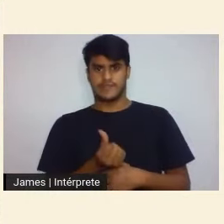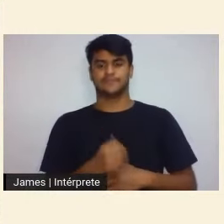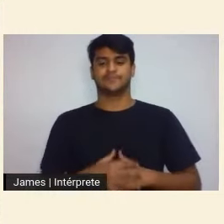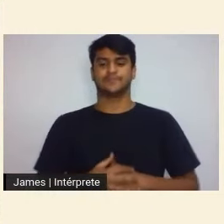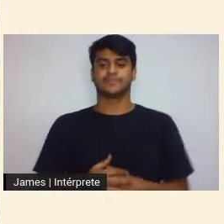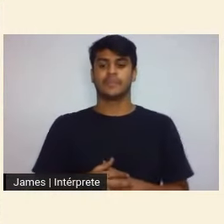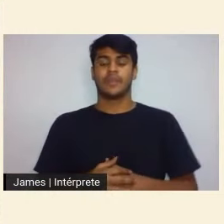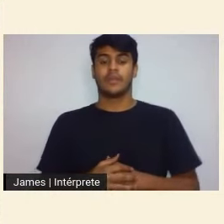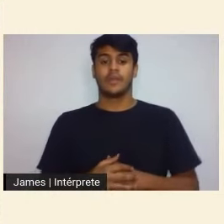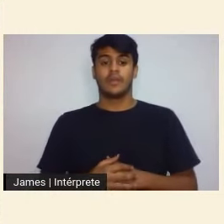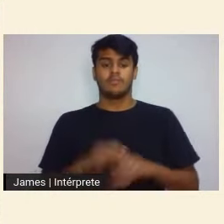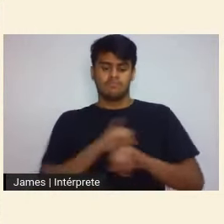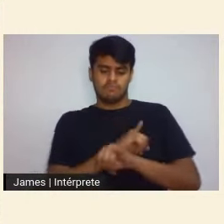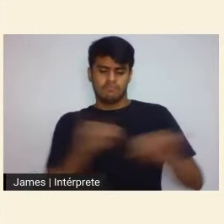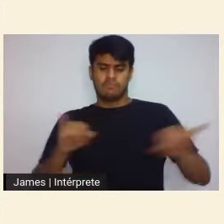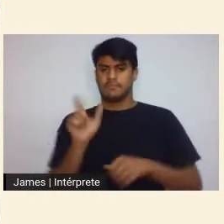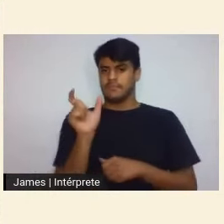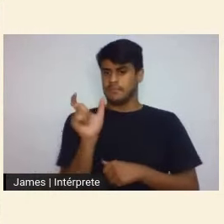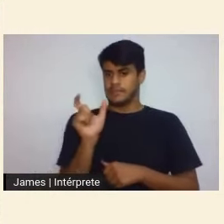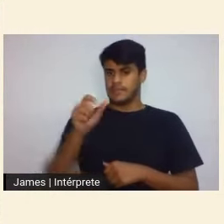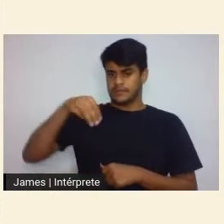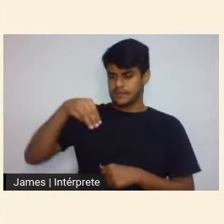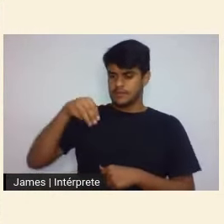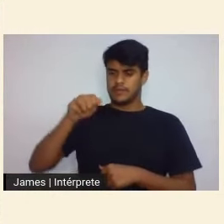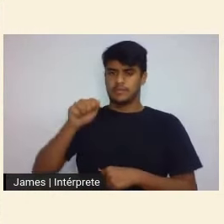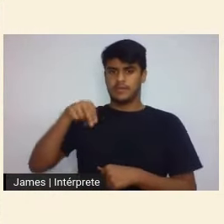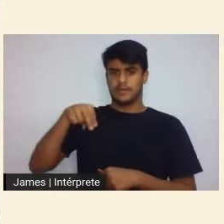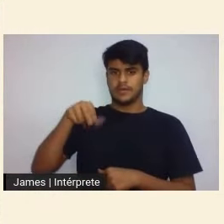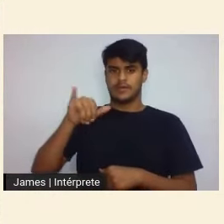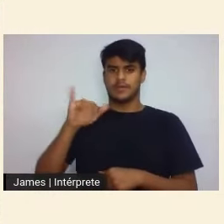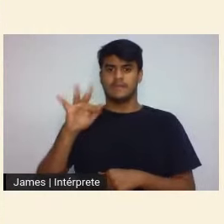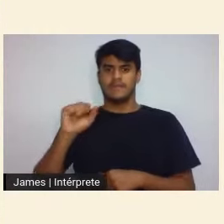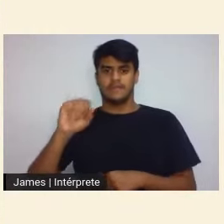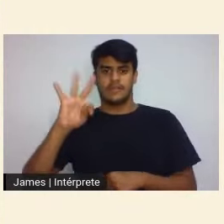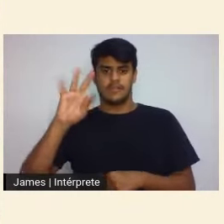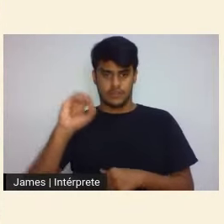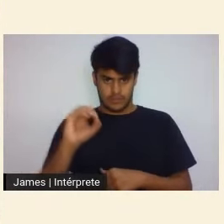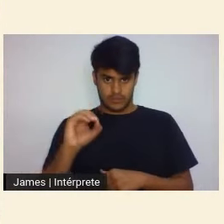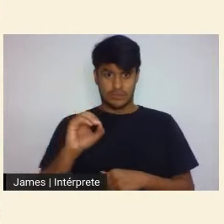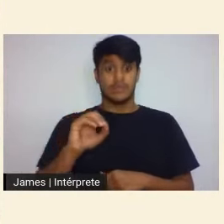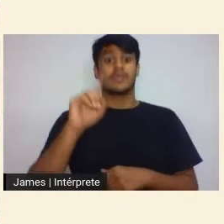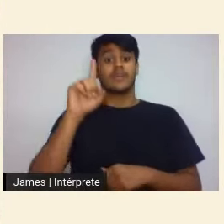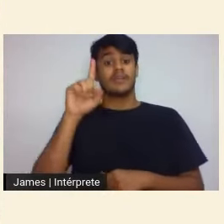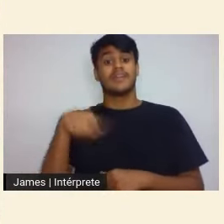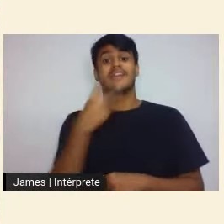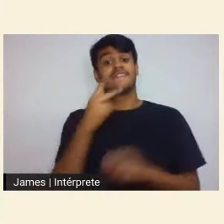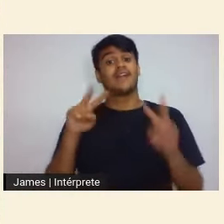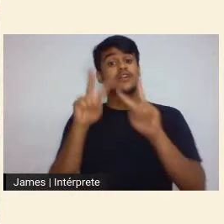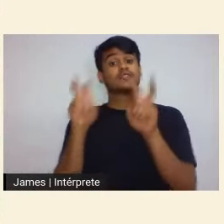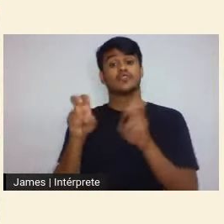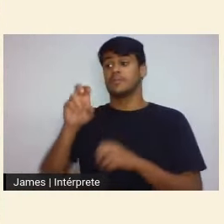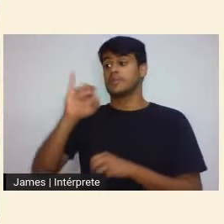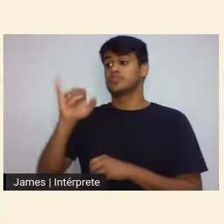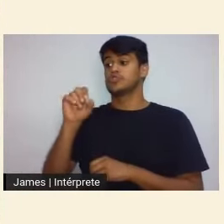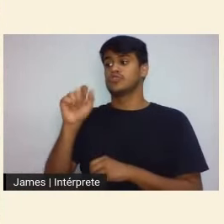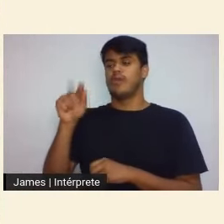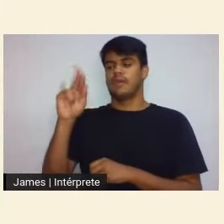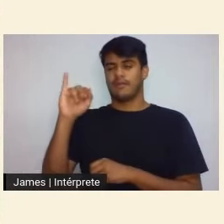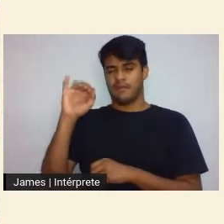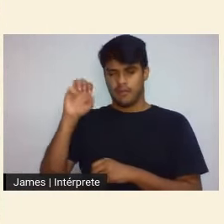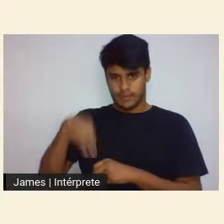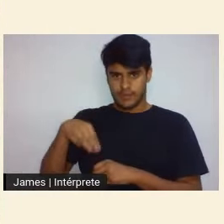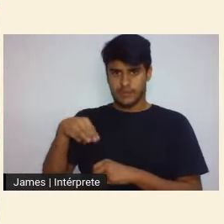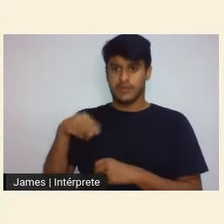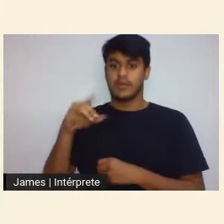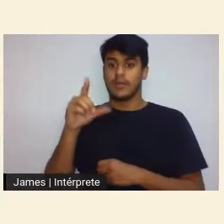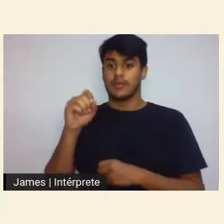1926. Né. Manifesto, né, que é denunciado por Joaquim Nojosa como um embuste. Né? Joaquim Nojosa,